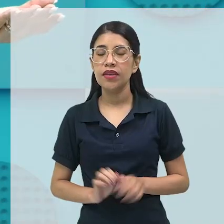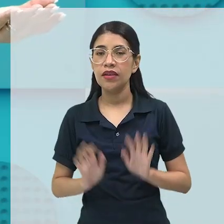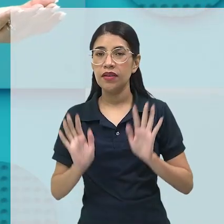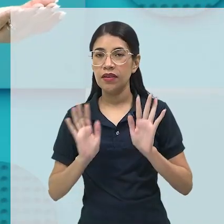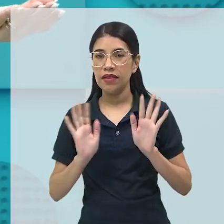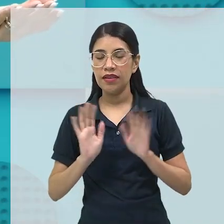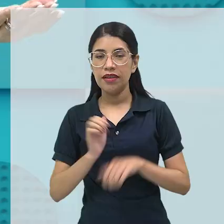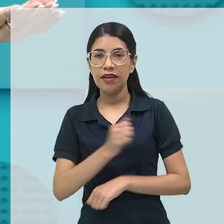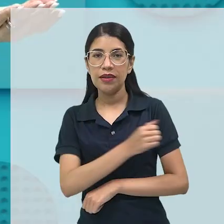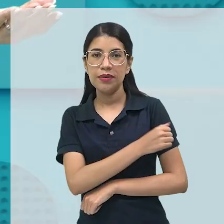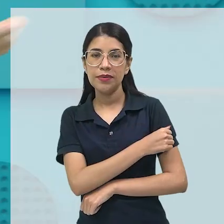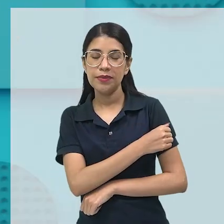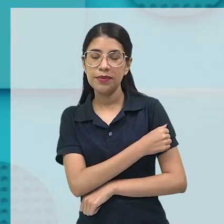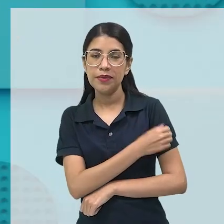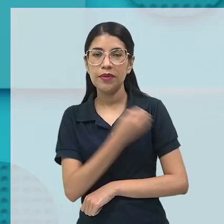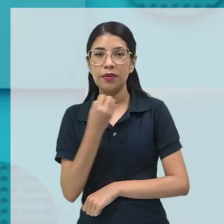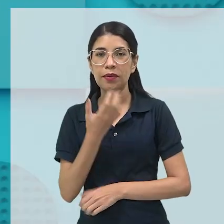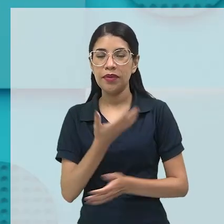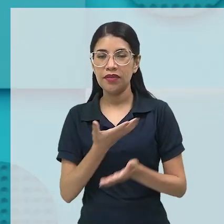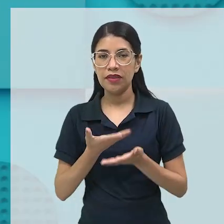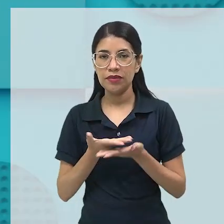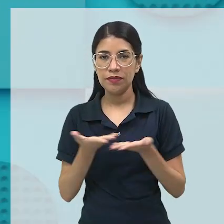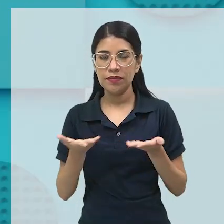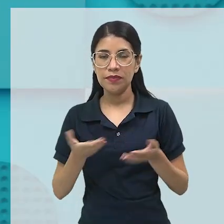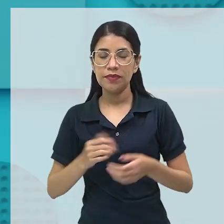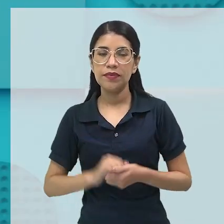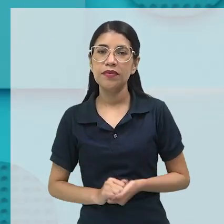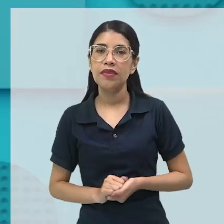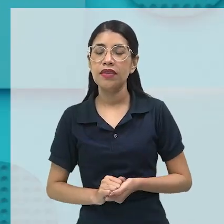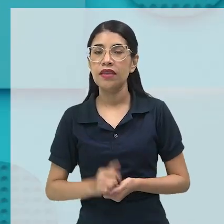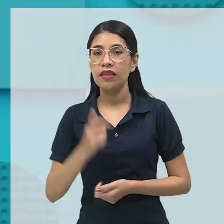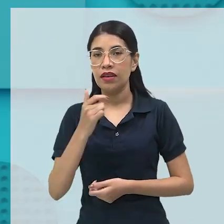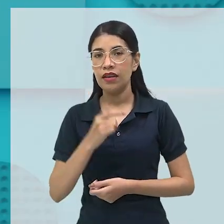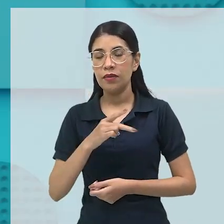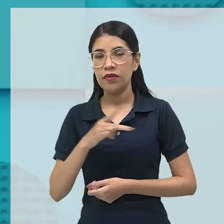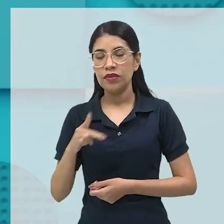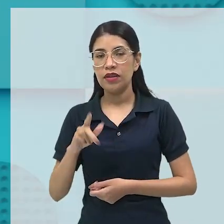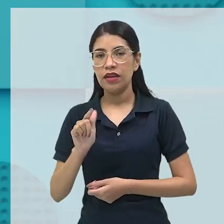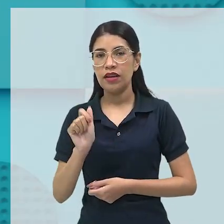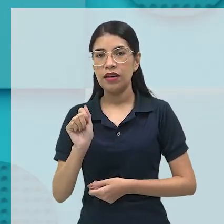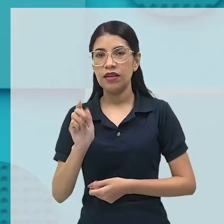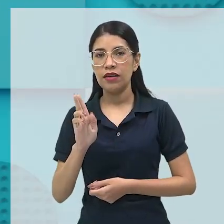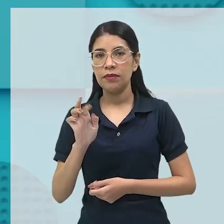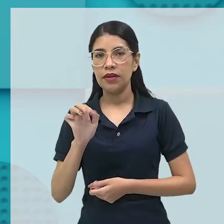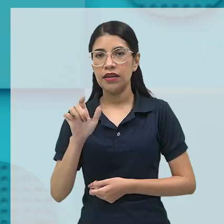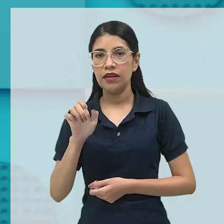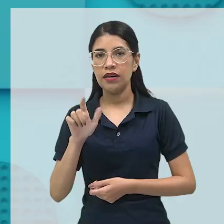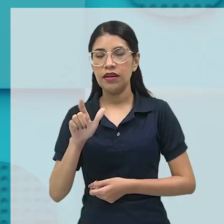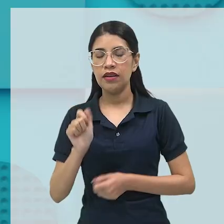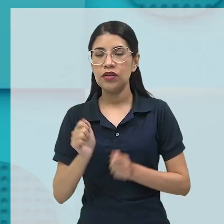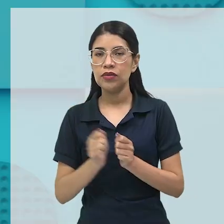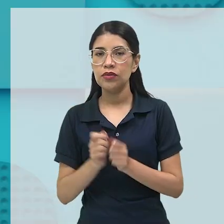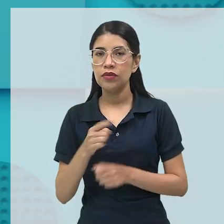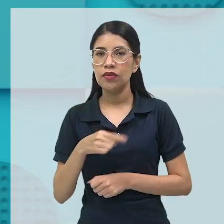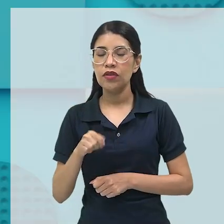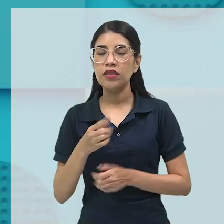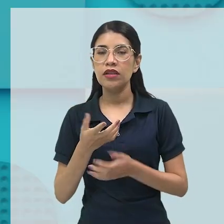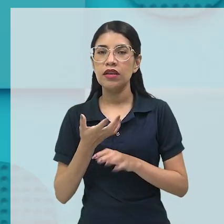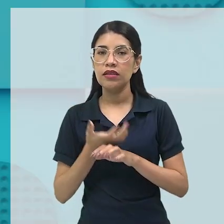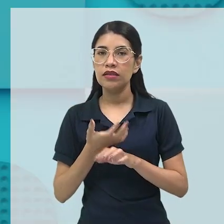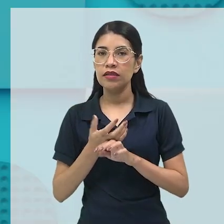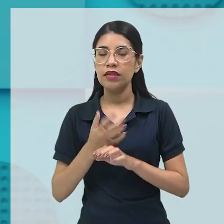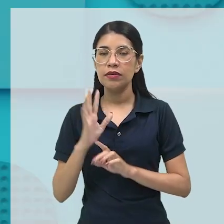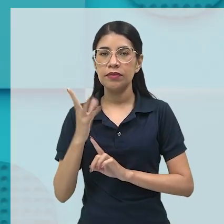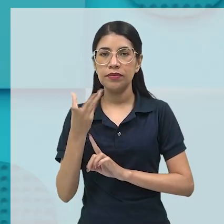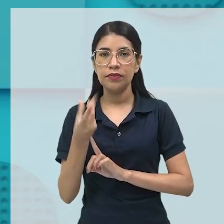Olá, meus artistas queridos, sejam bem-vindos. Eu sou a professora Gabriela e estou acompanhando vocês nesta jornada